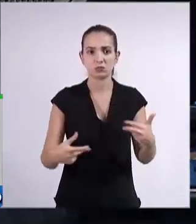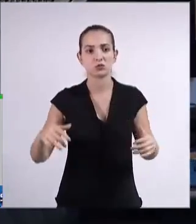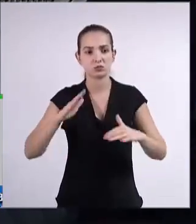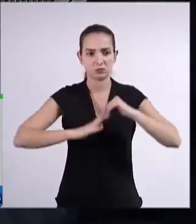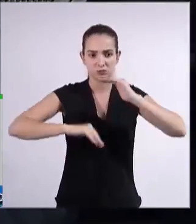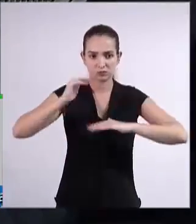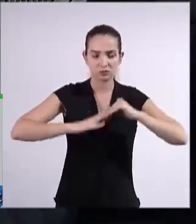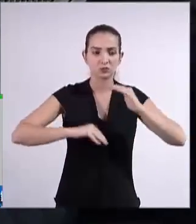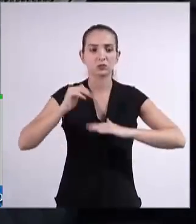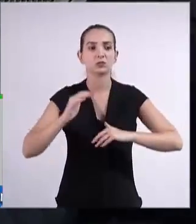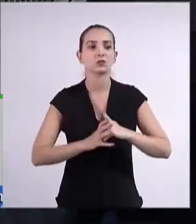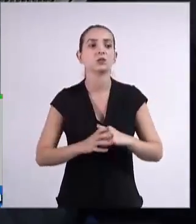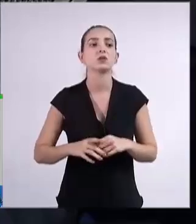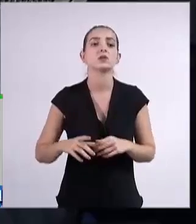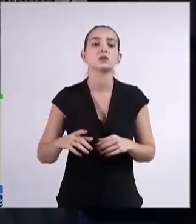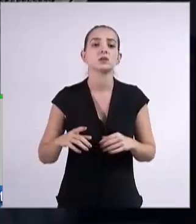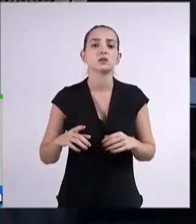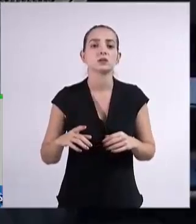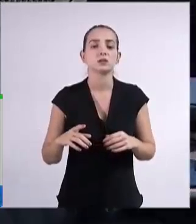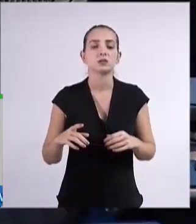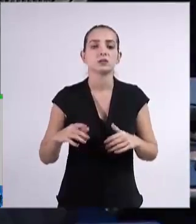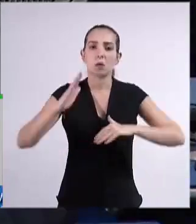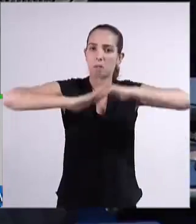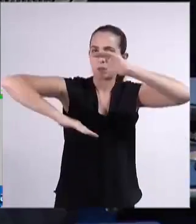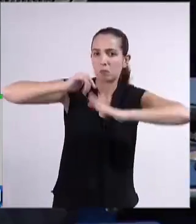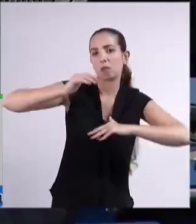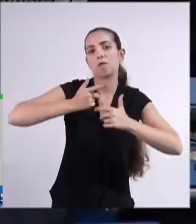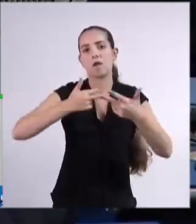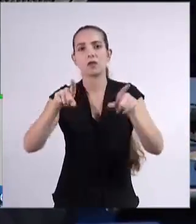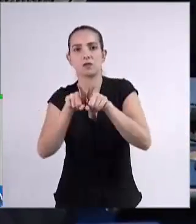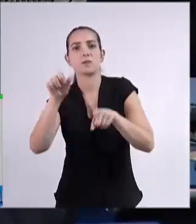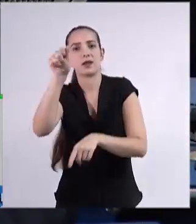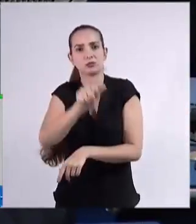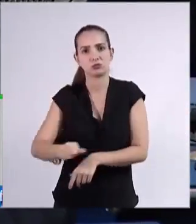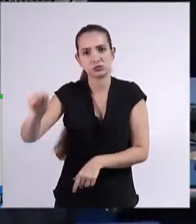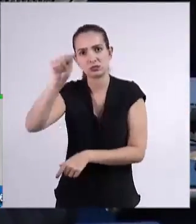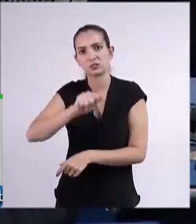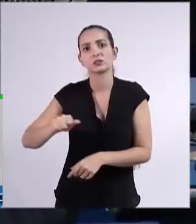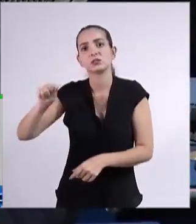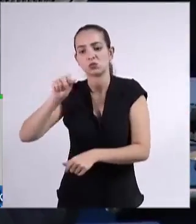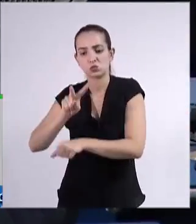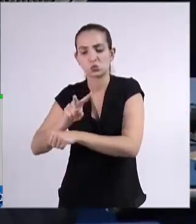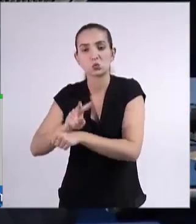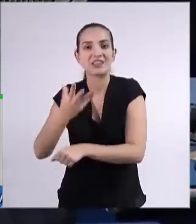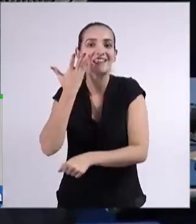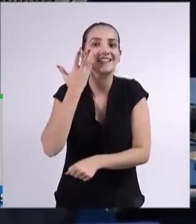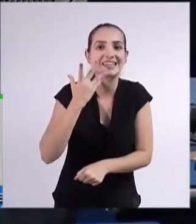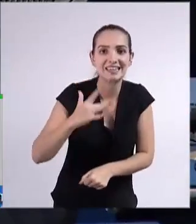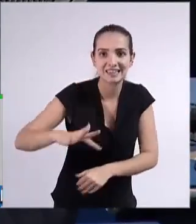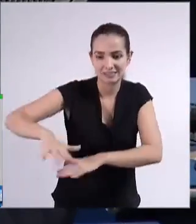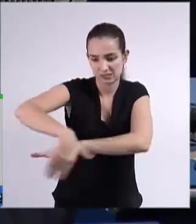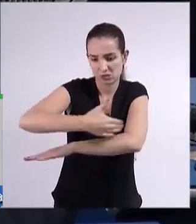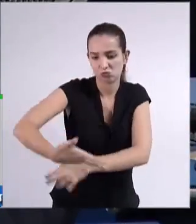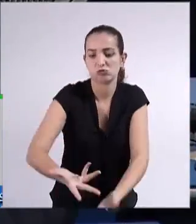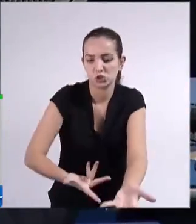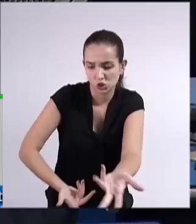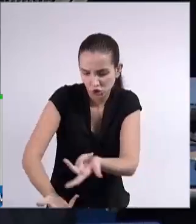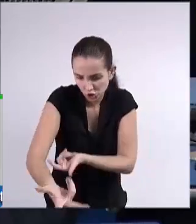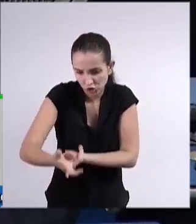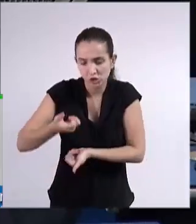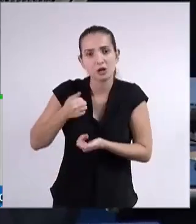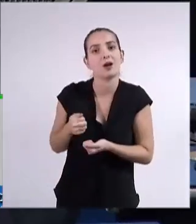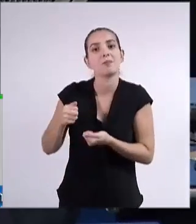paradesporto, do desporto lá realizado pelas associações que tiram as crianças da rua. Então, é uma luz do fim do túnel,